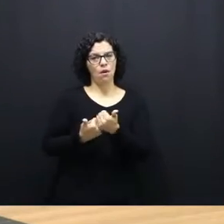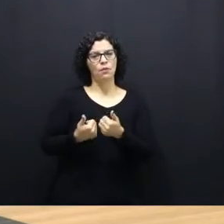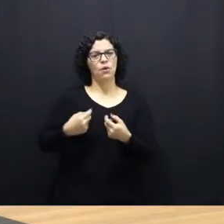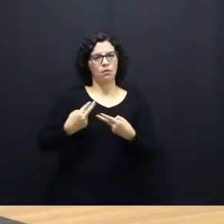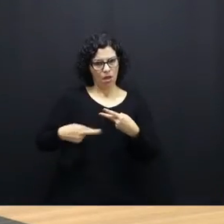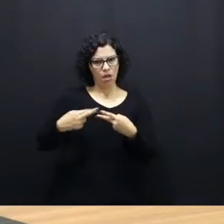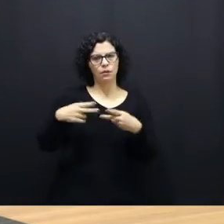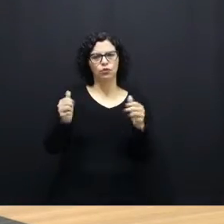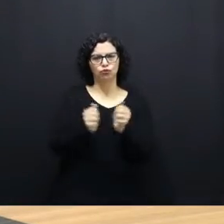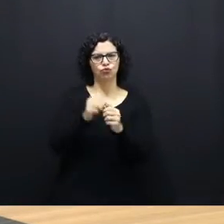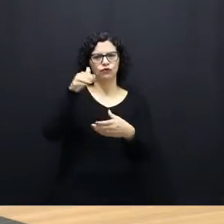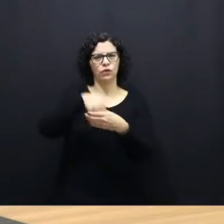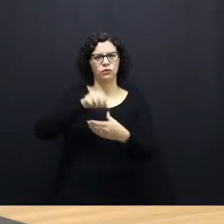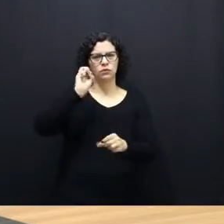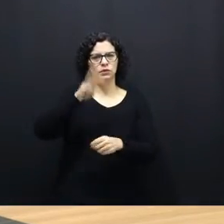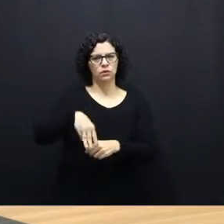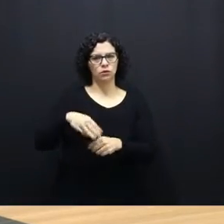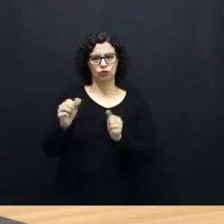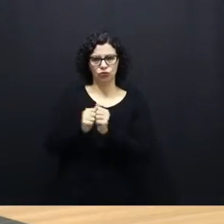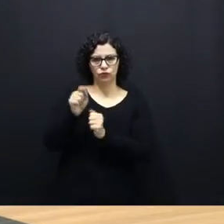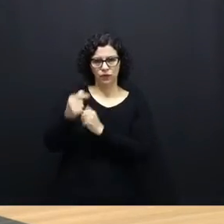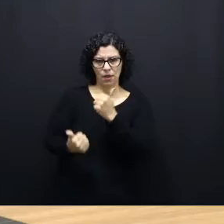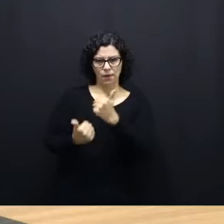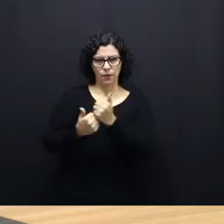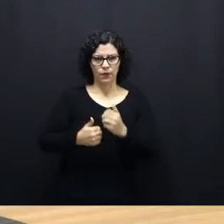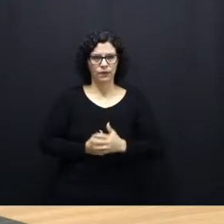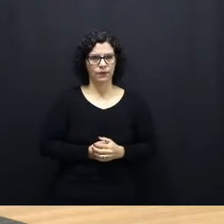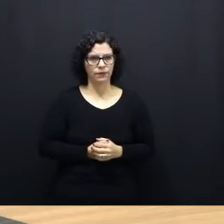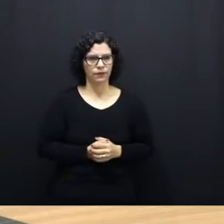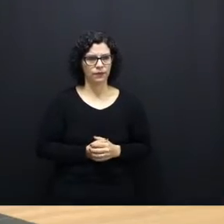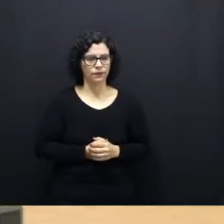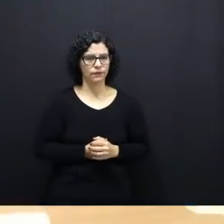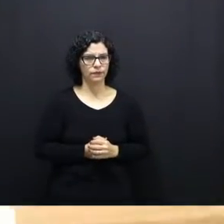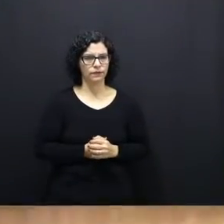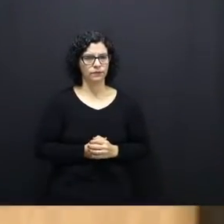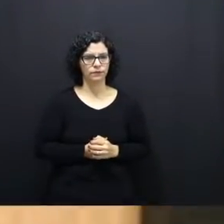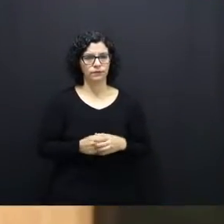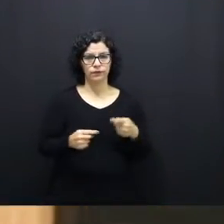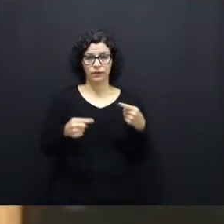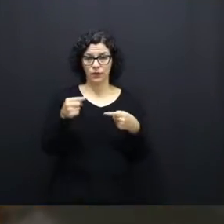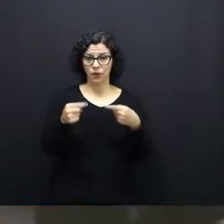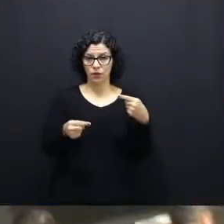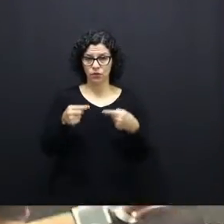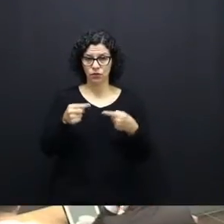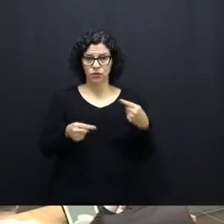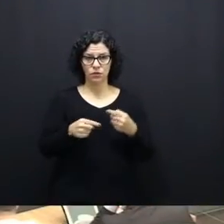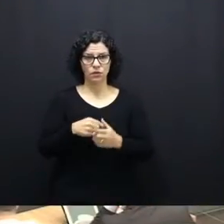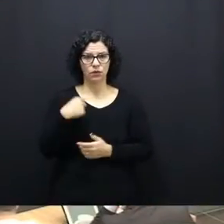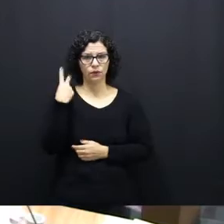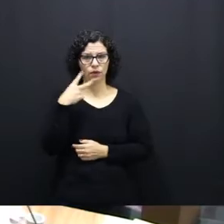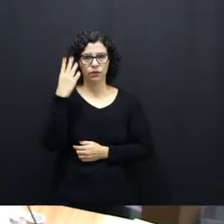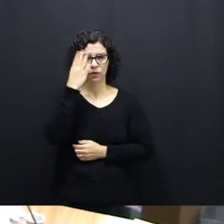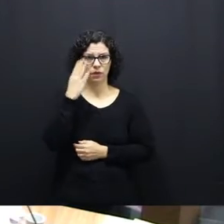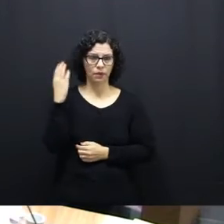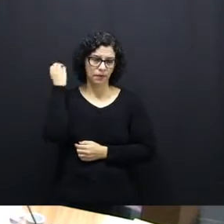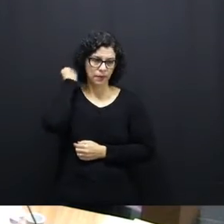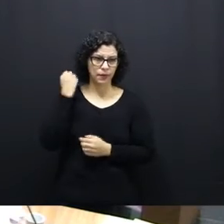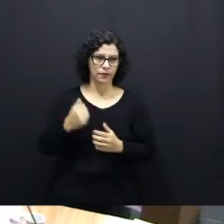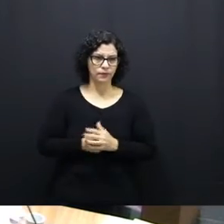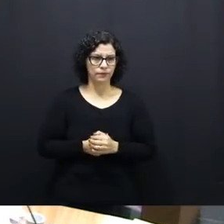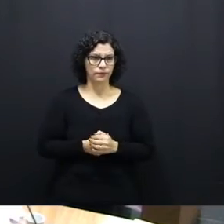que vou estar voltando junto com o vereador do próximo requerimento permanece discussão com a palavra vereadores o cabelo